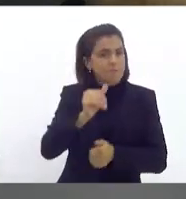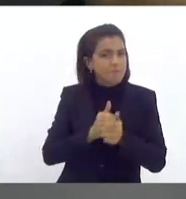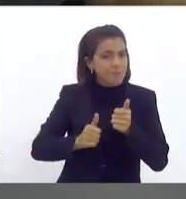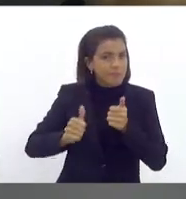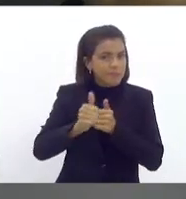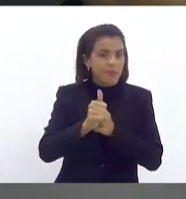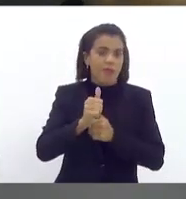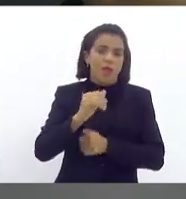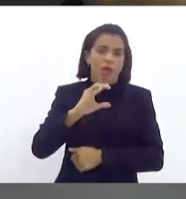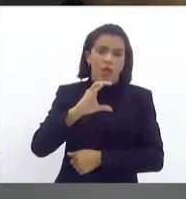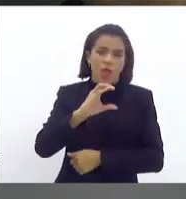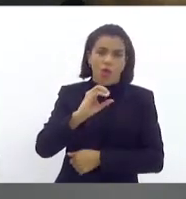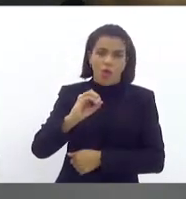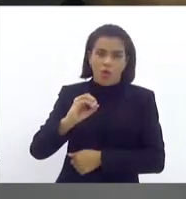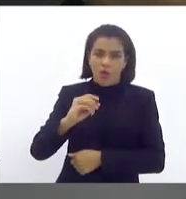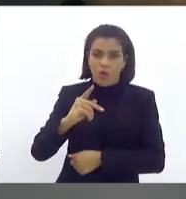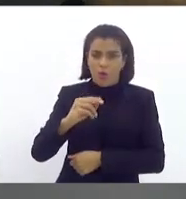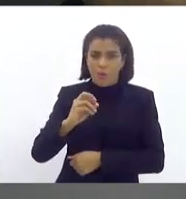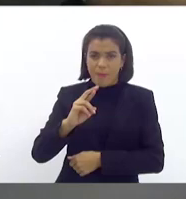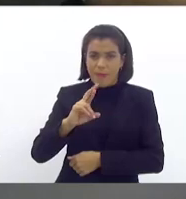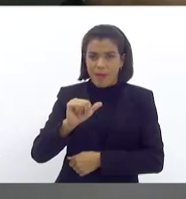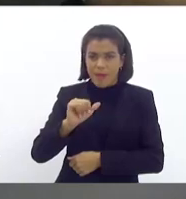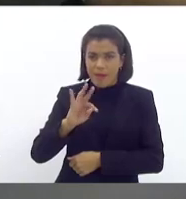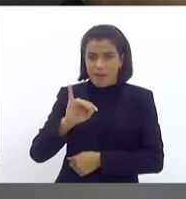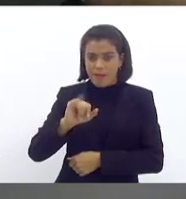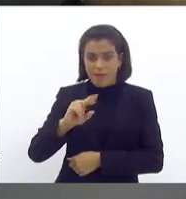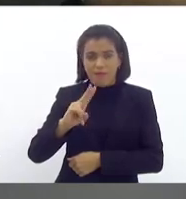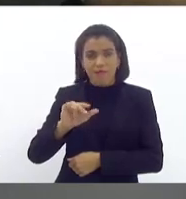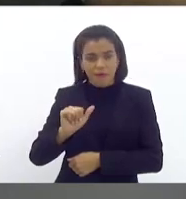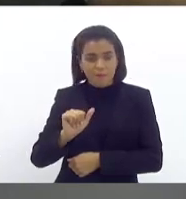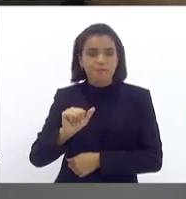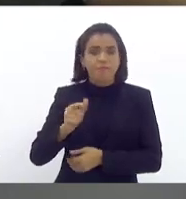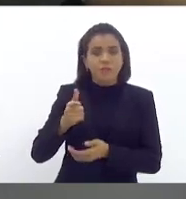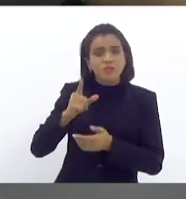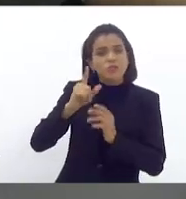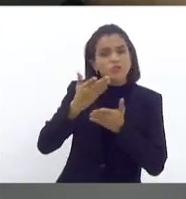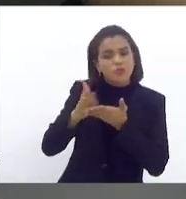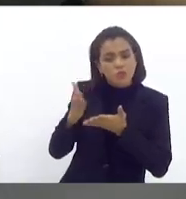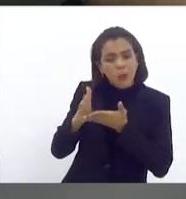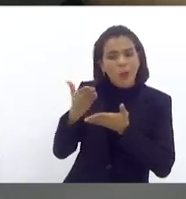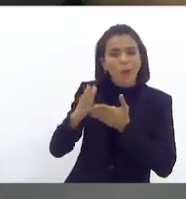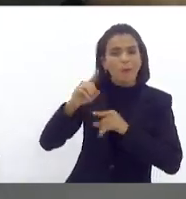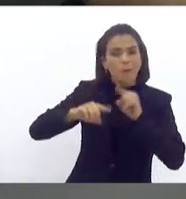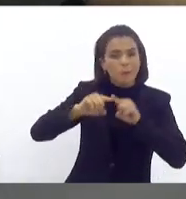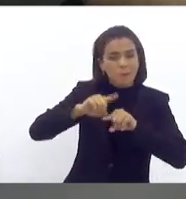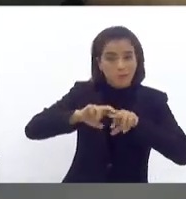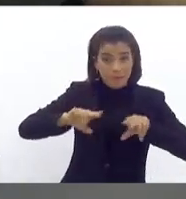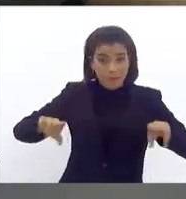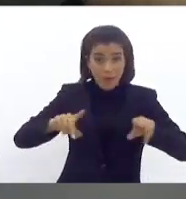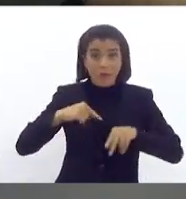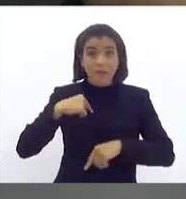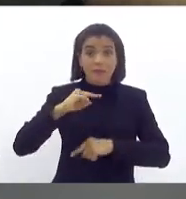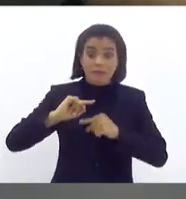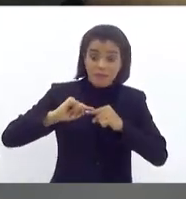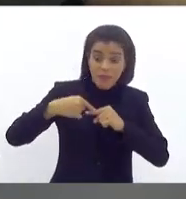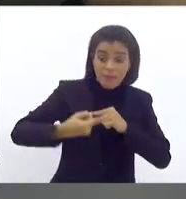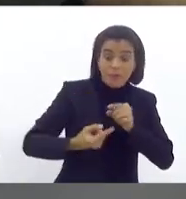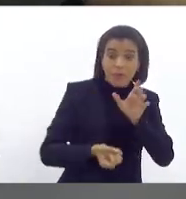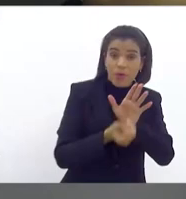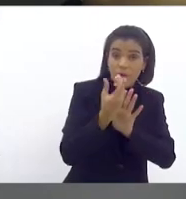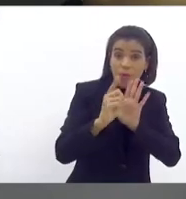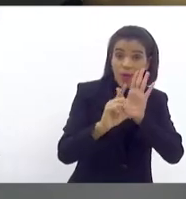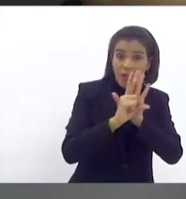as cooperativas e cessão de material, etc., etc. Depois disso, eu fiz uma lei estadual, que é a que essa